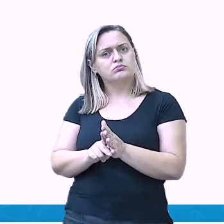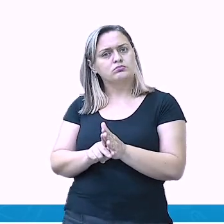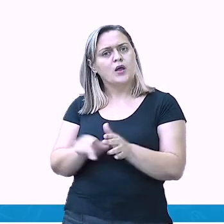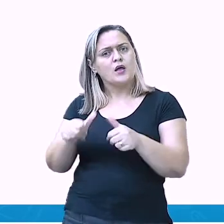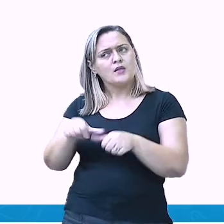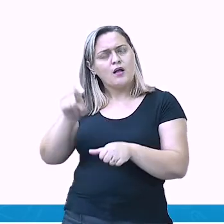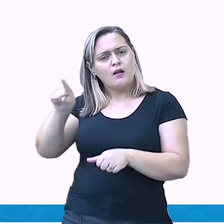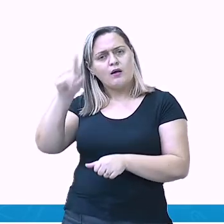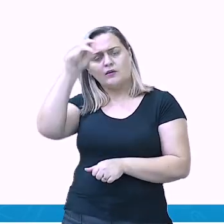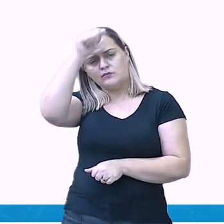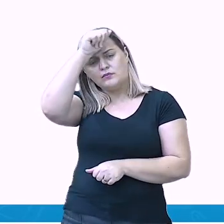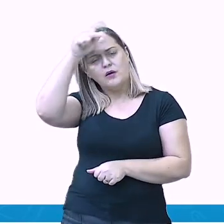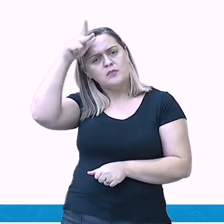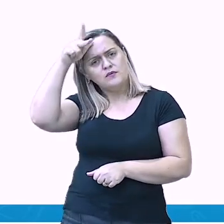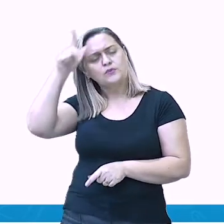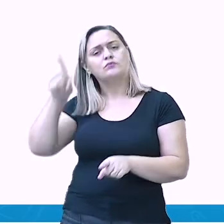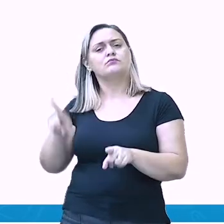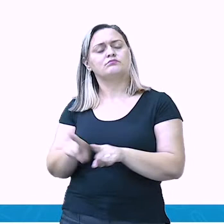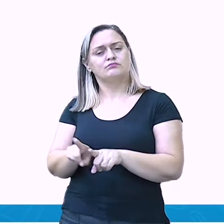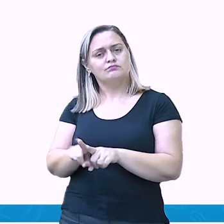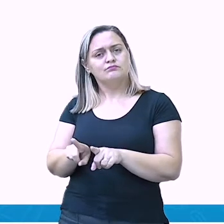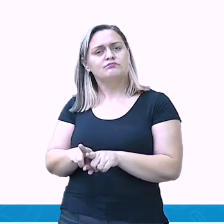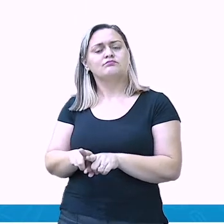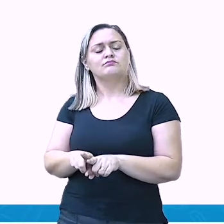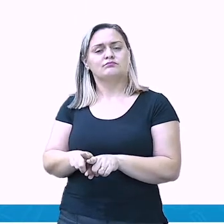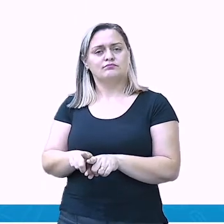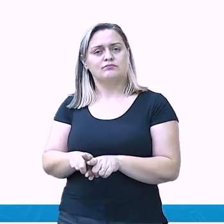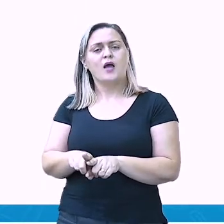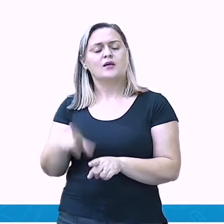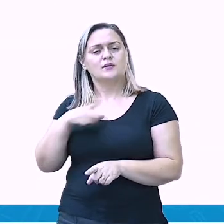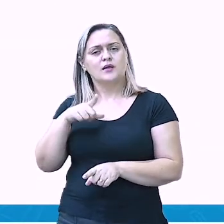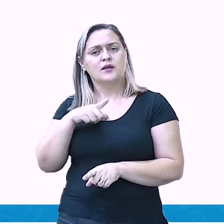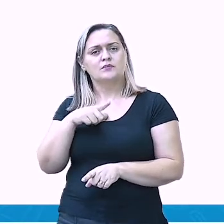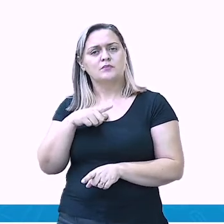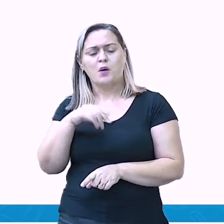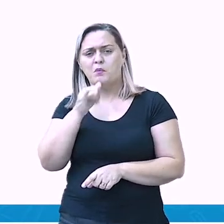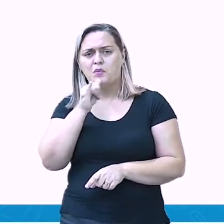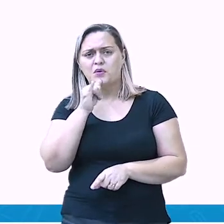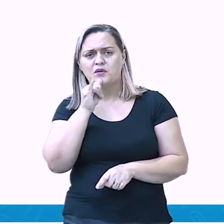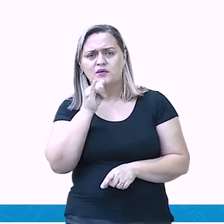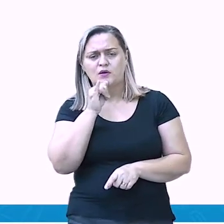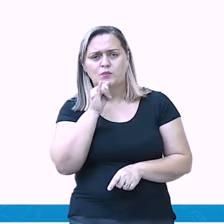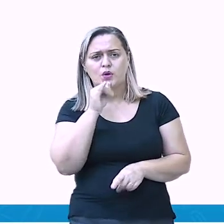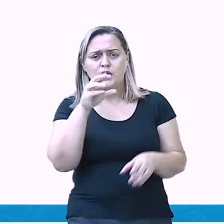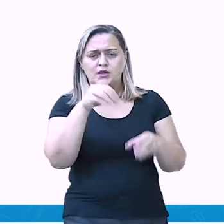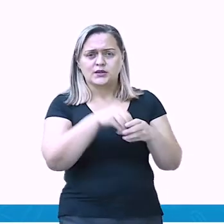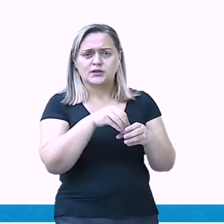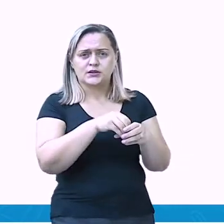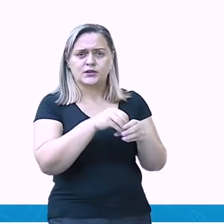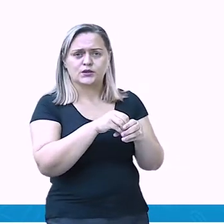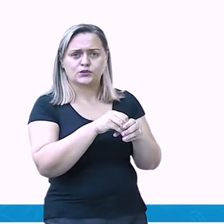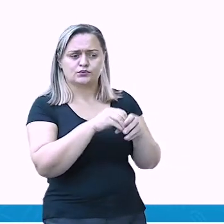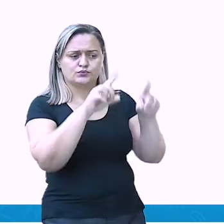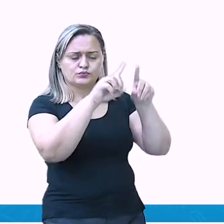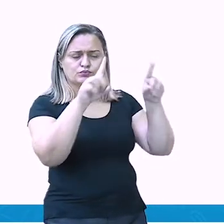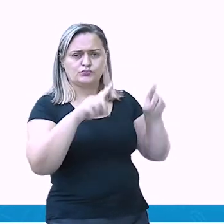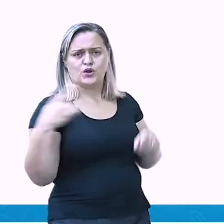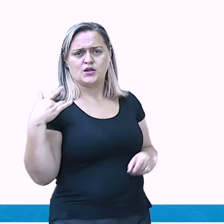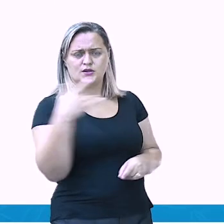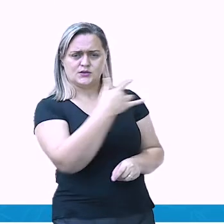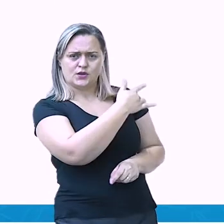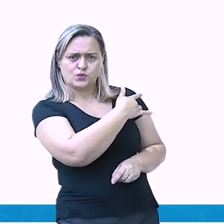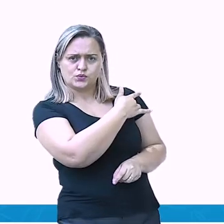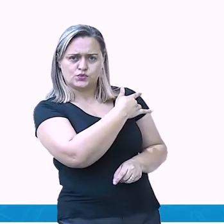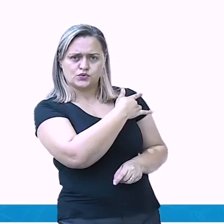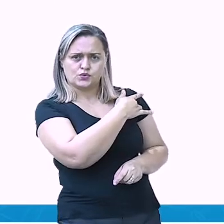Alguns postos de saúde, dentro dele, possuem lá o mapa do bairro, mostrando quais são as ruas